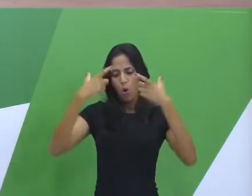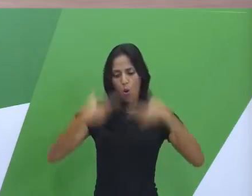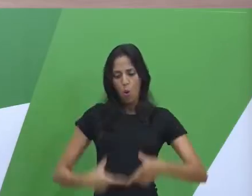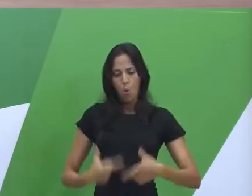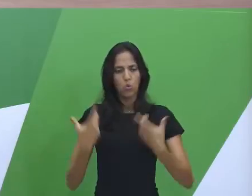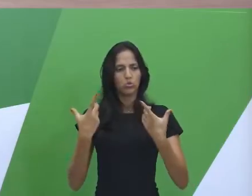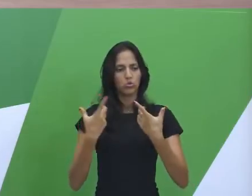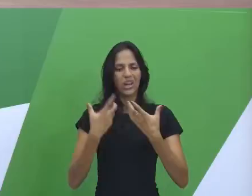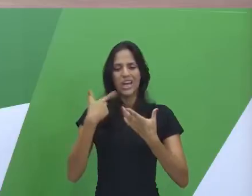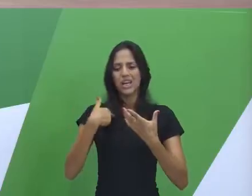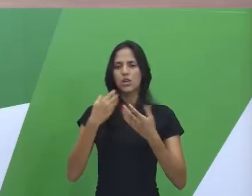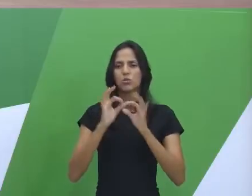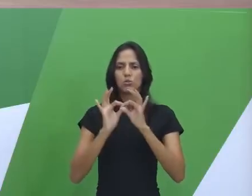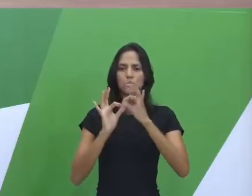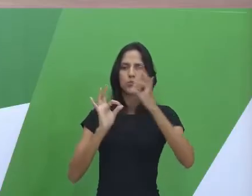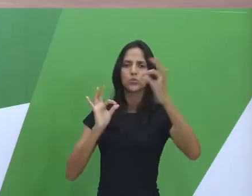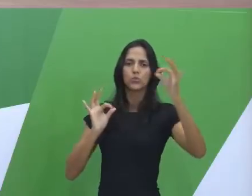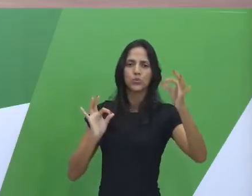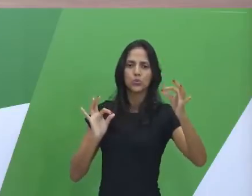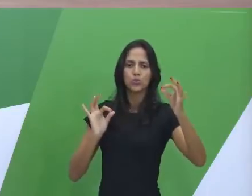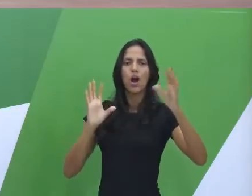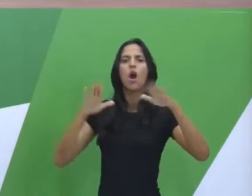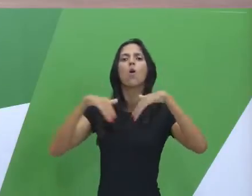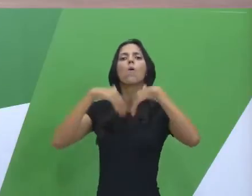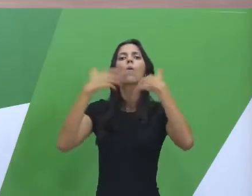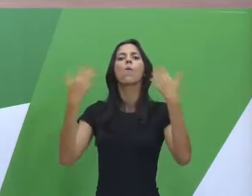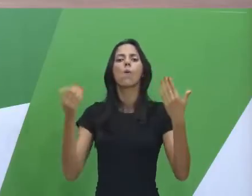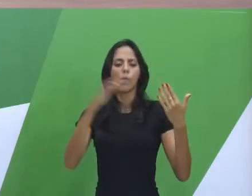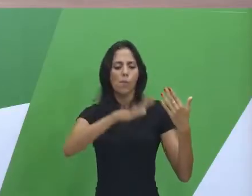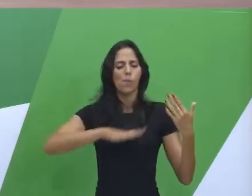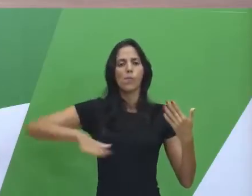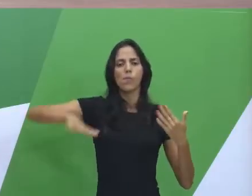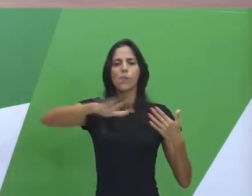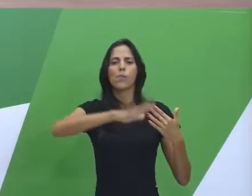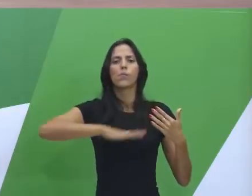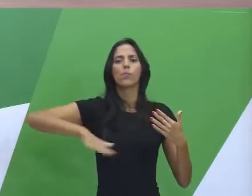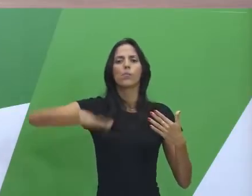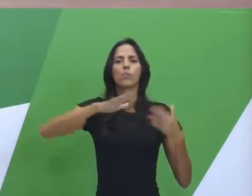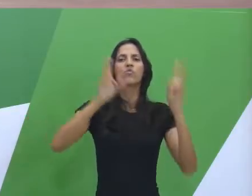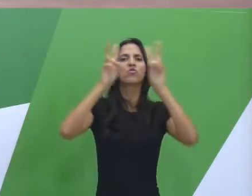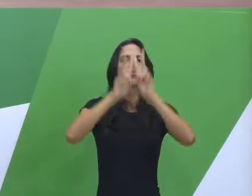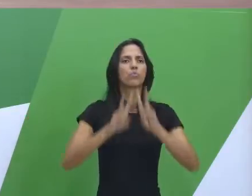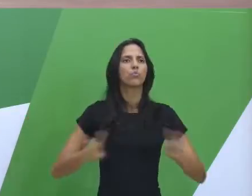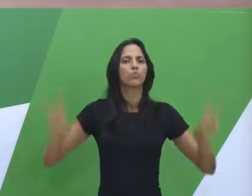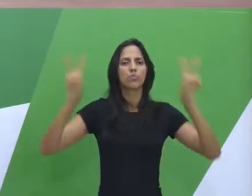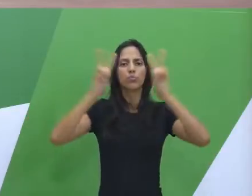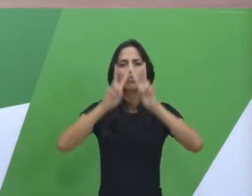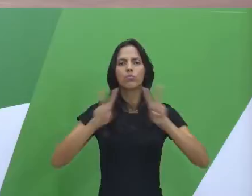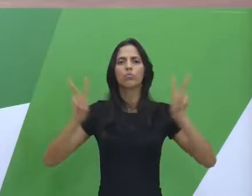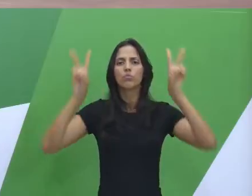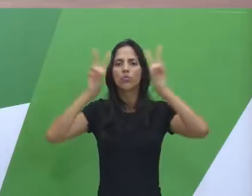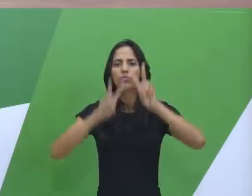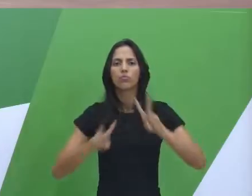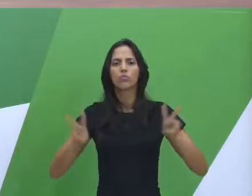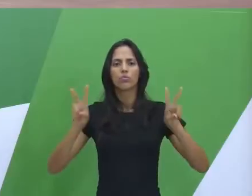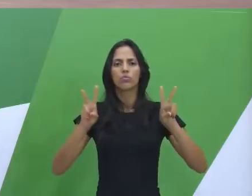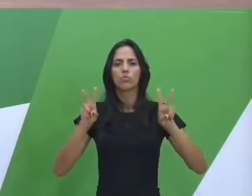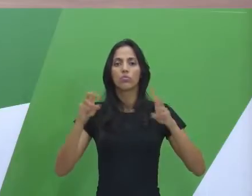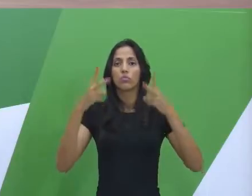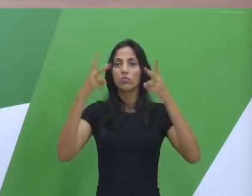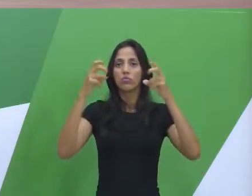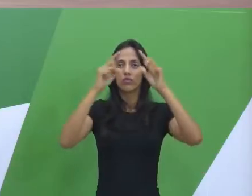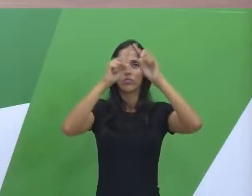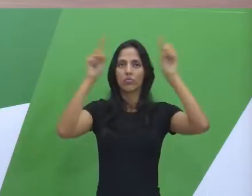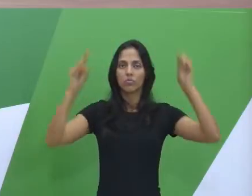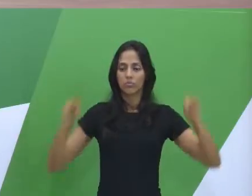e o que eu estou querendo determinar. E qual é o meu campo de visão. Que através dessa estrutura